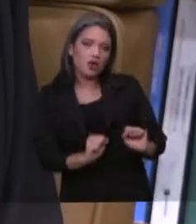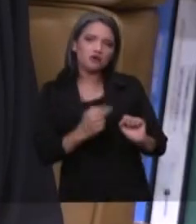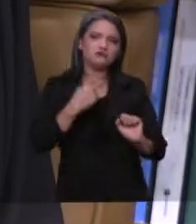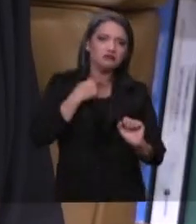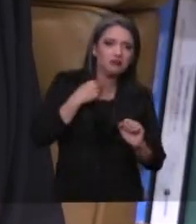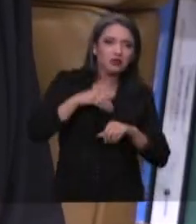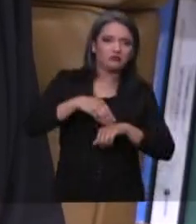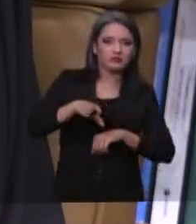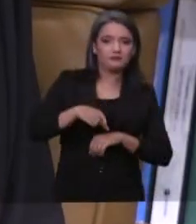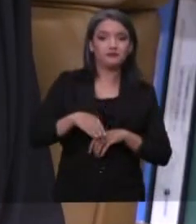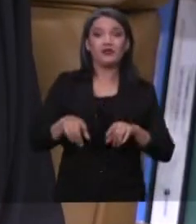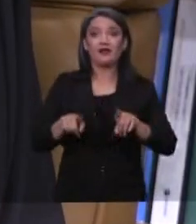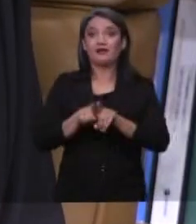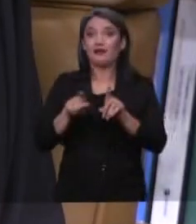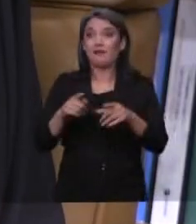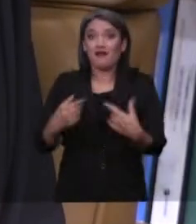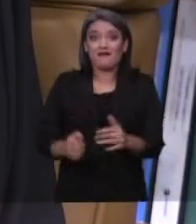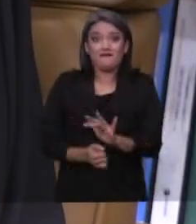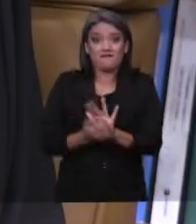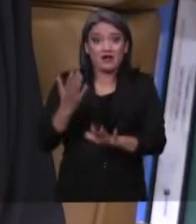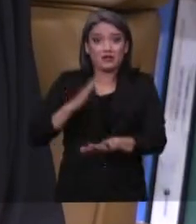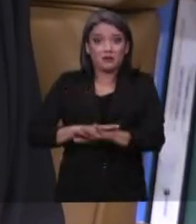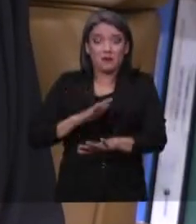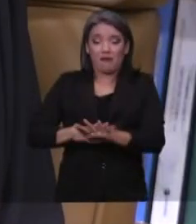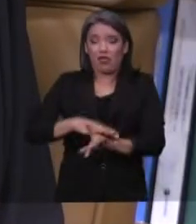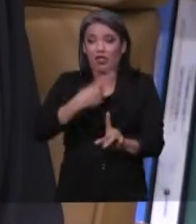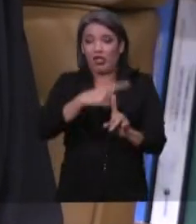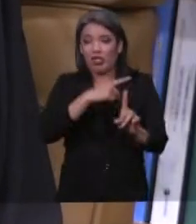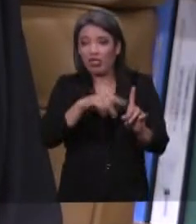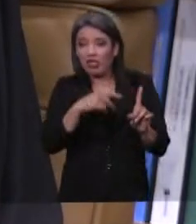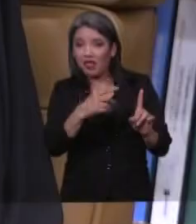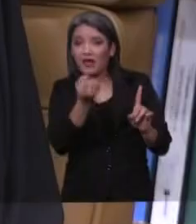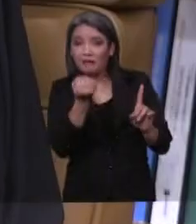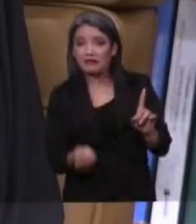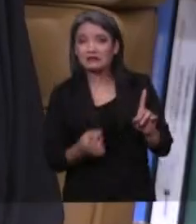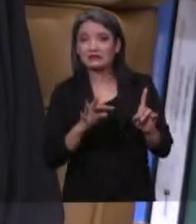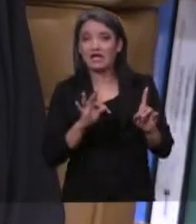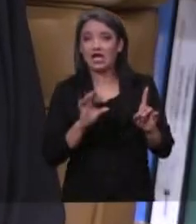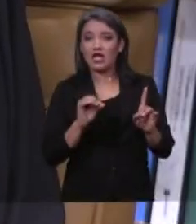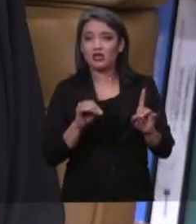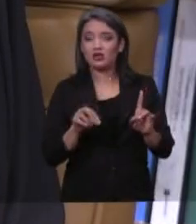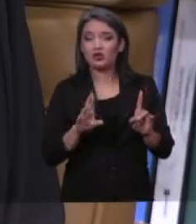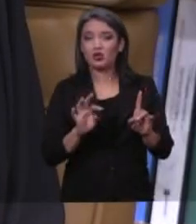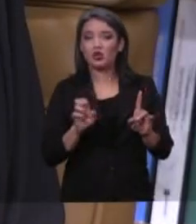dramáticos de tortura que nós tivemos na vida